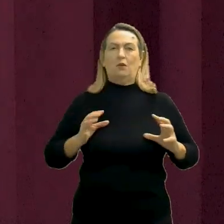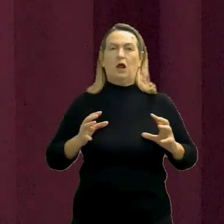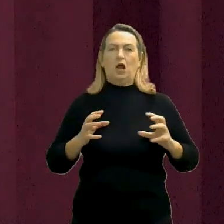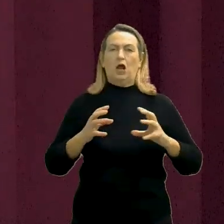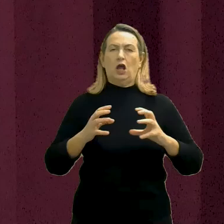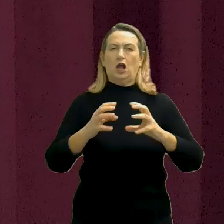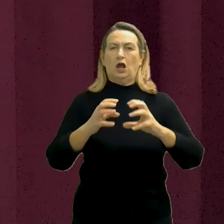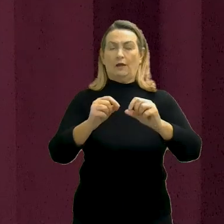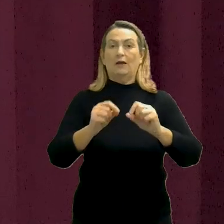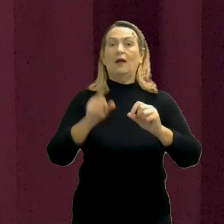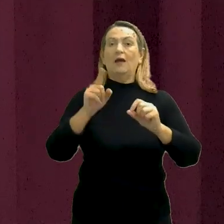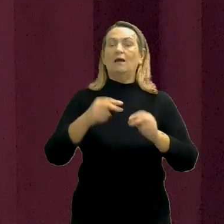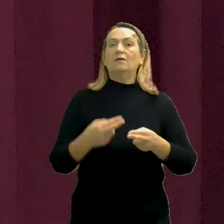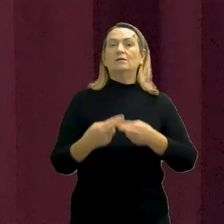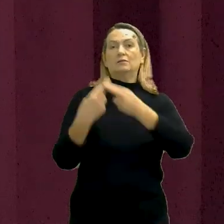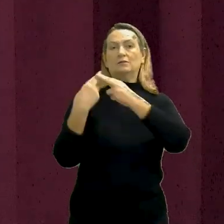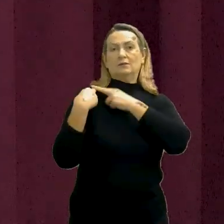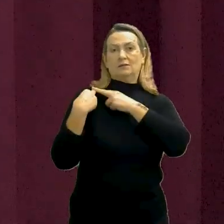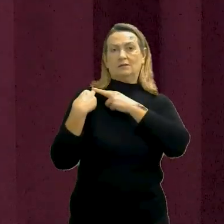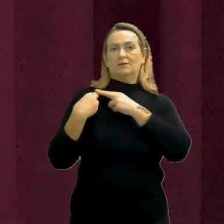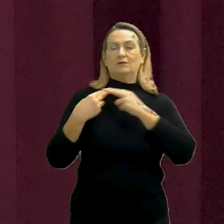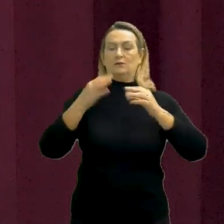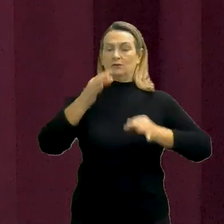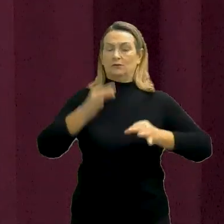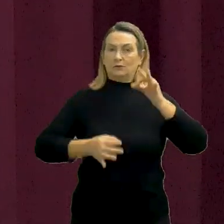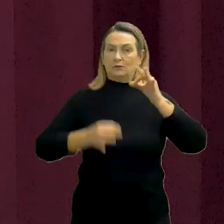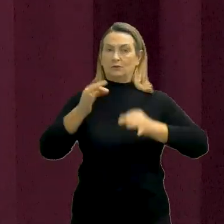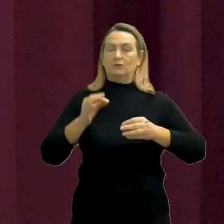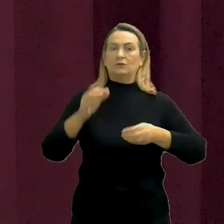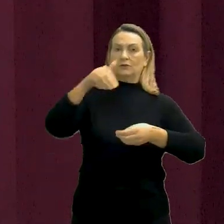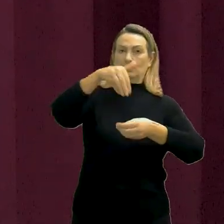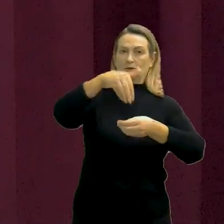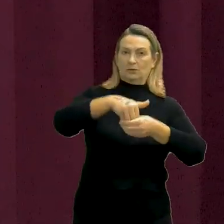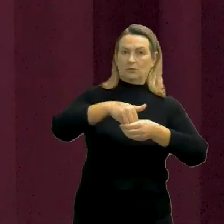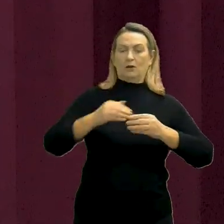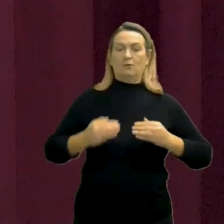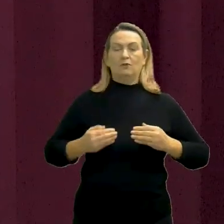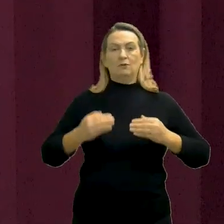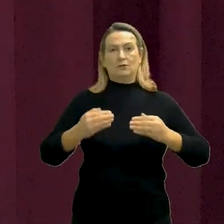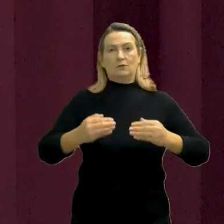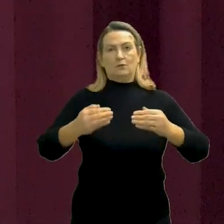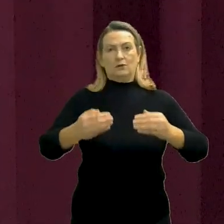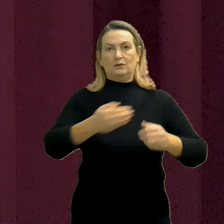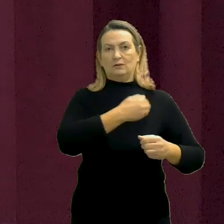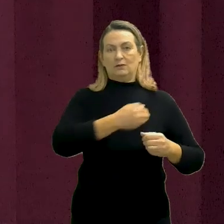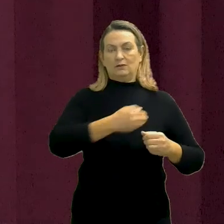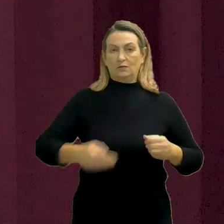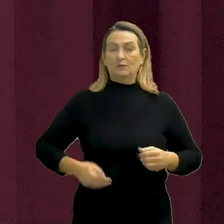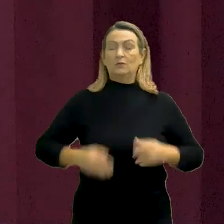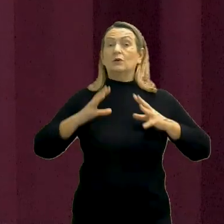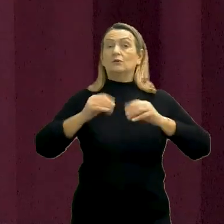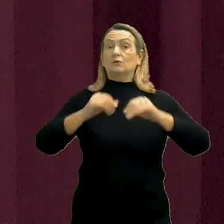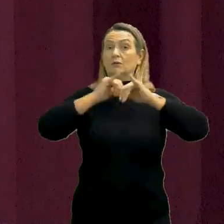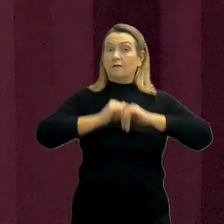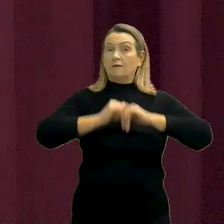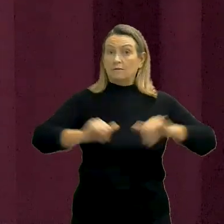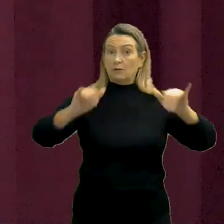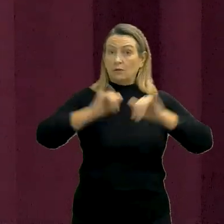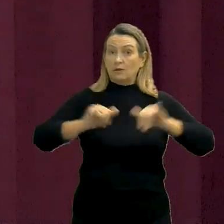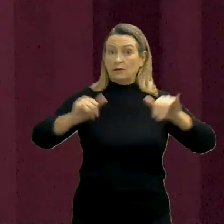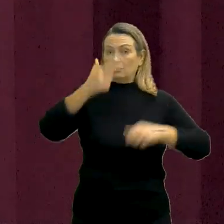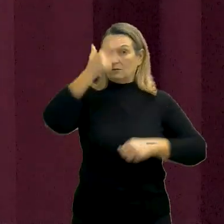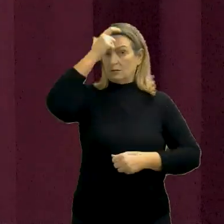do Ministério Público É nesse sentido que as informações que chegu ao elitor ao eleitor sejam transparentes sejam